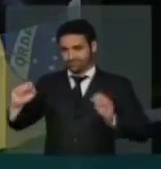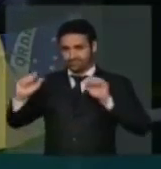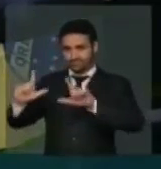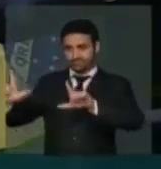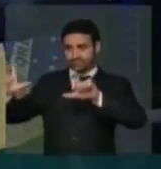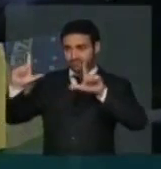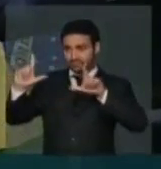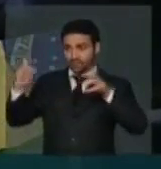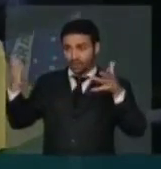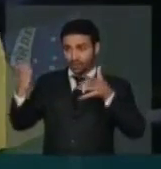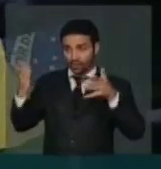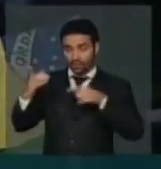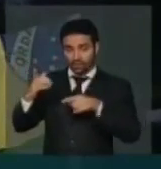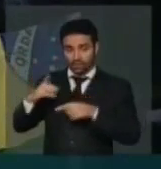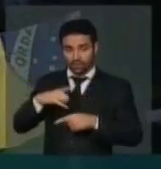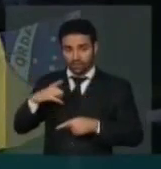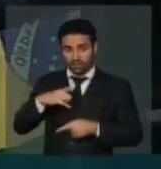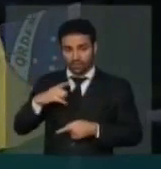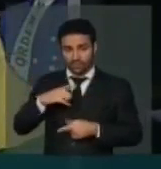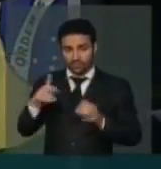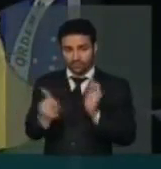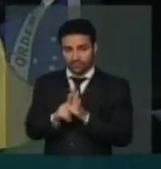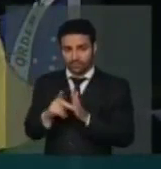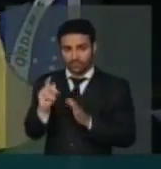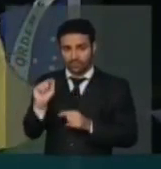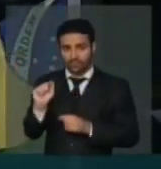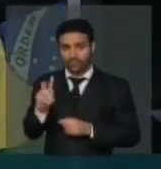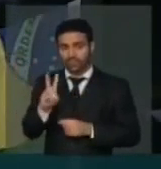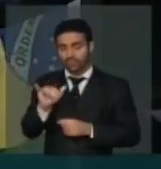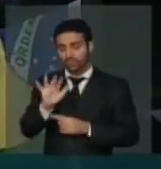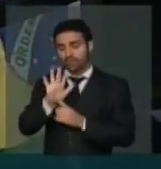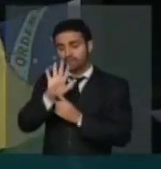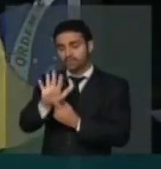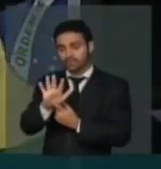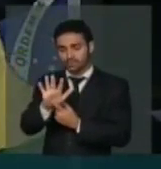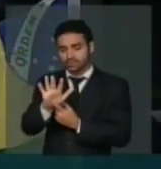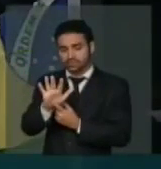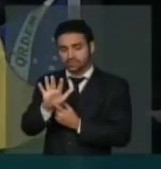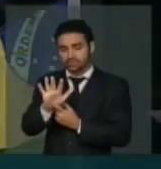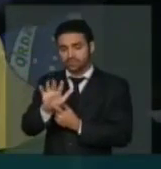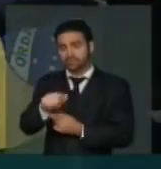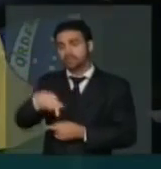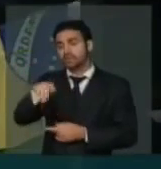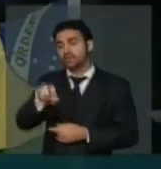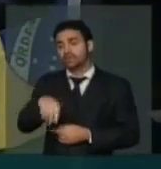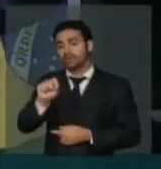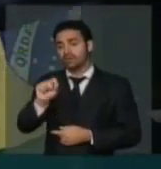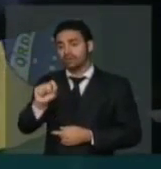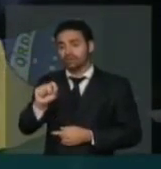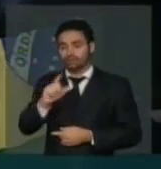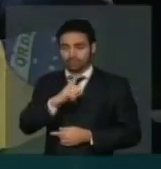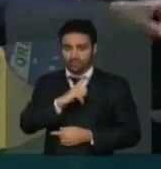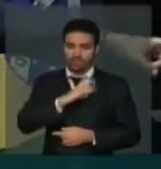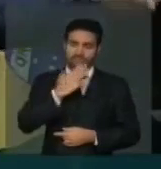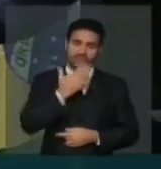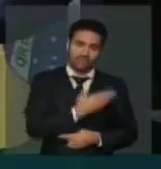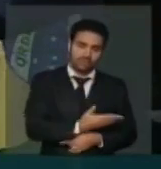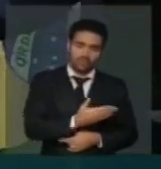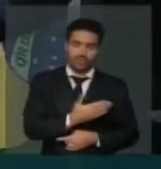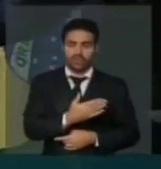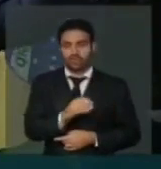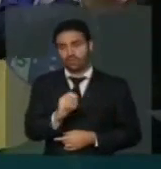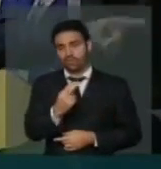Este placar, agora, deste painel, vai mostrar quem está a favor